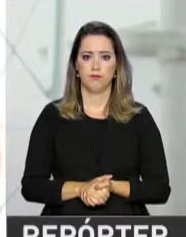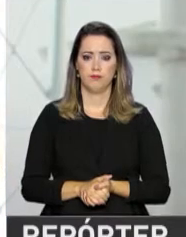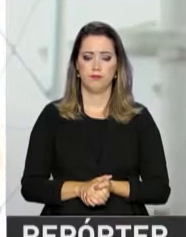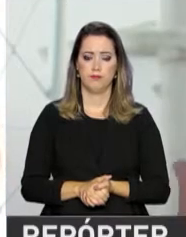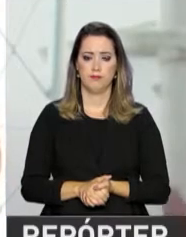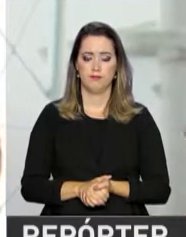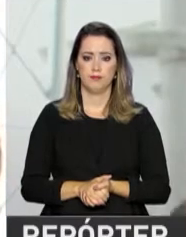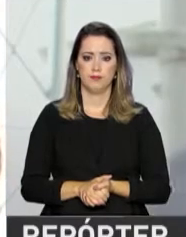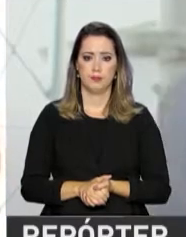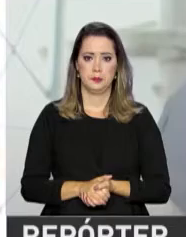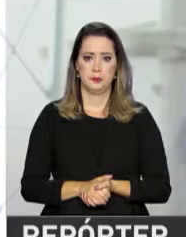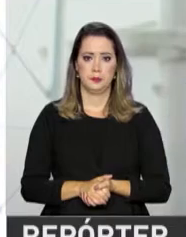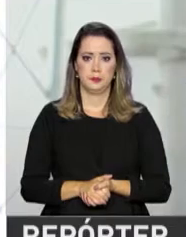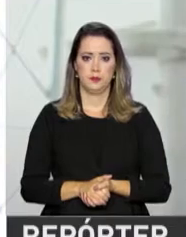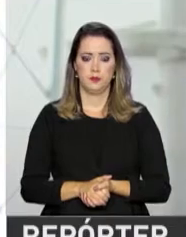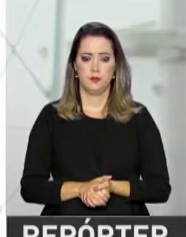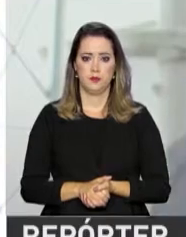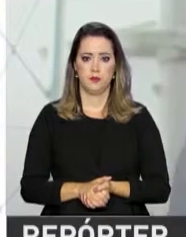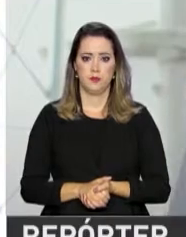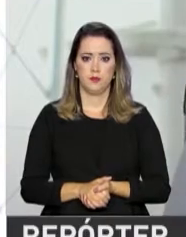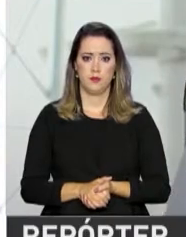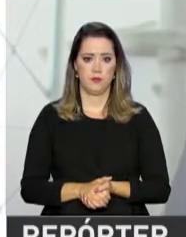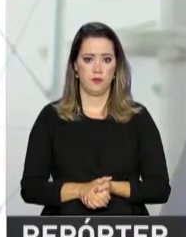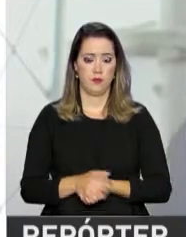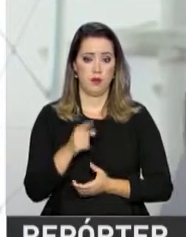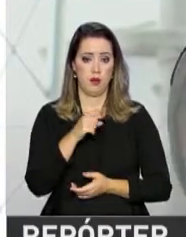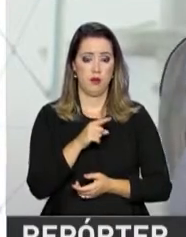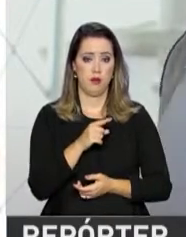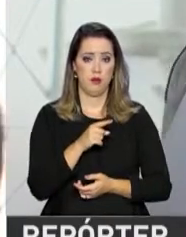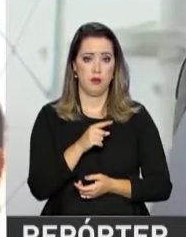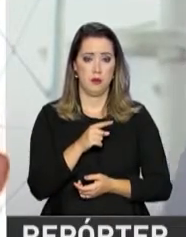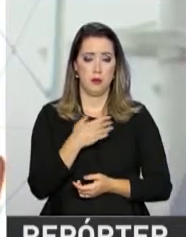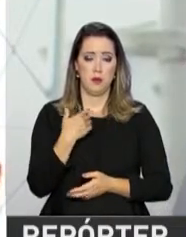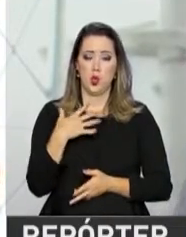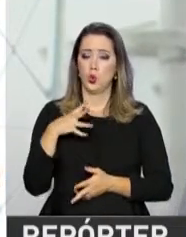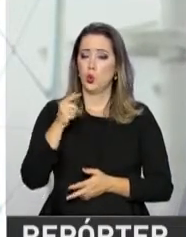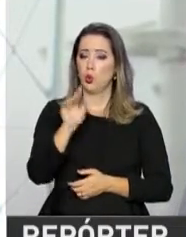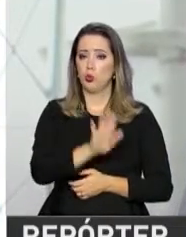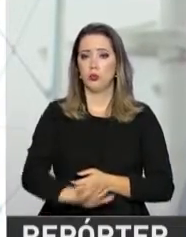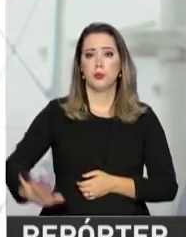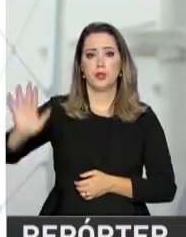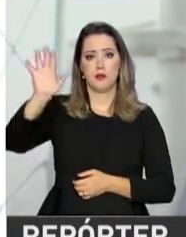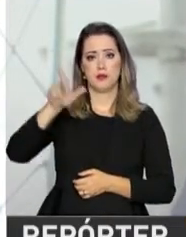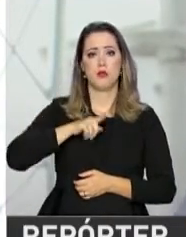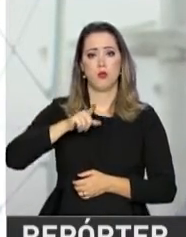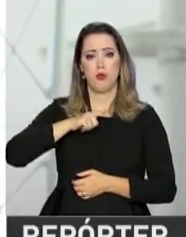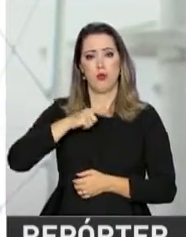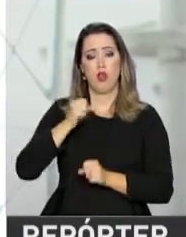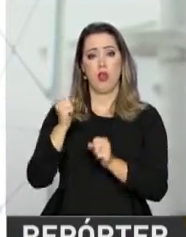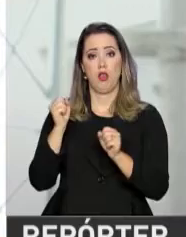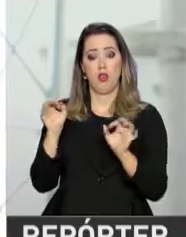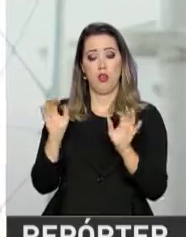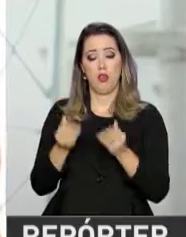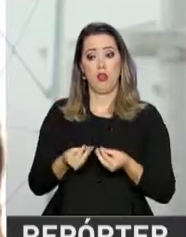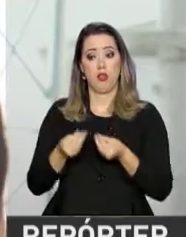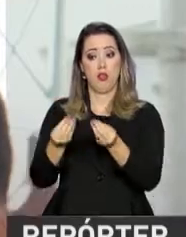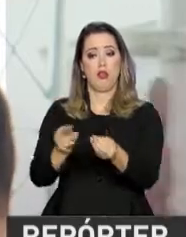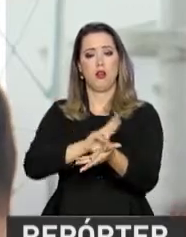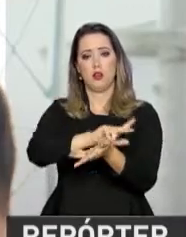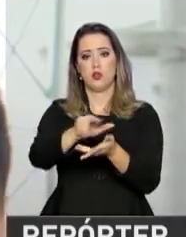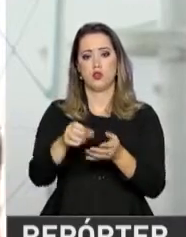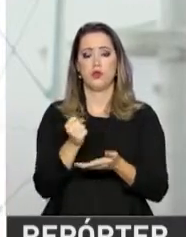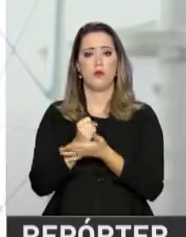ele vai fazer como estamos fazendo aqui pelo brasil afora vai realizar a entrega de